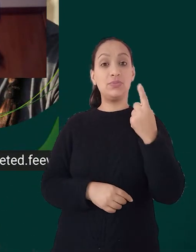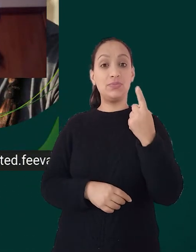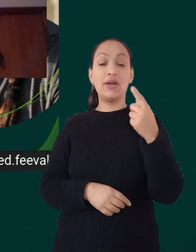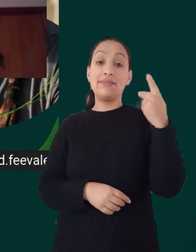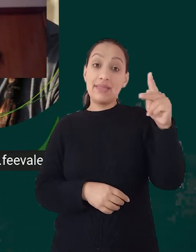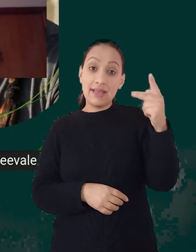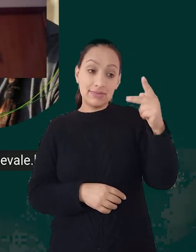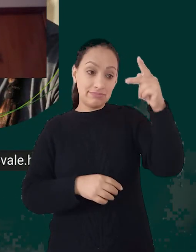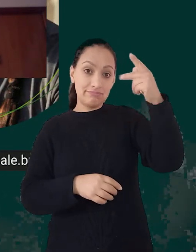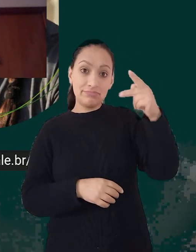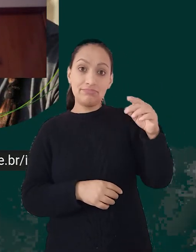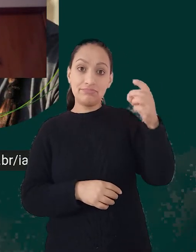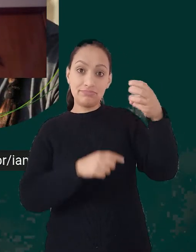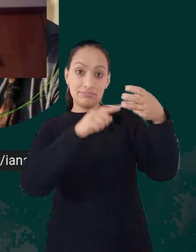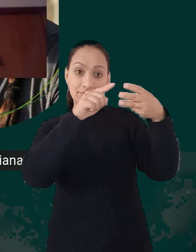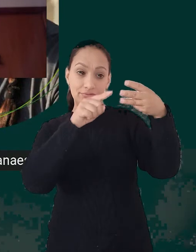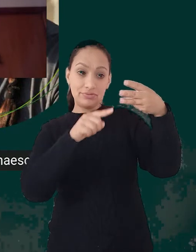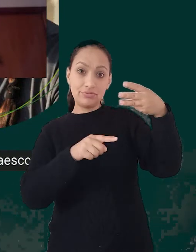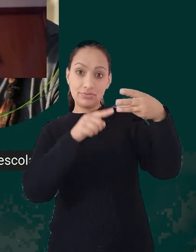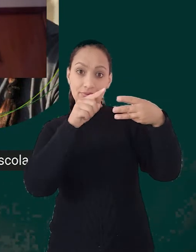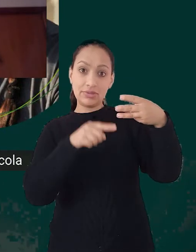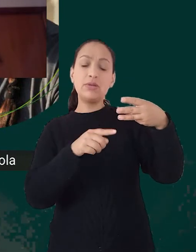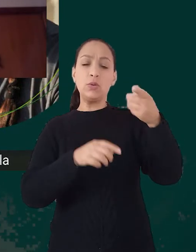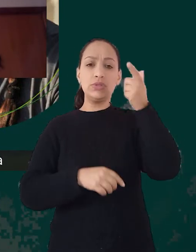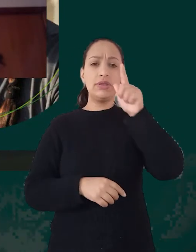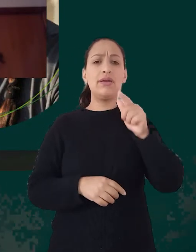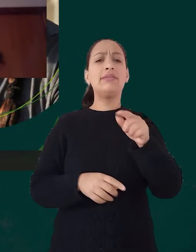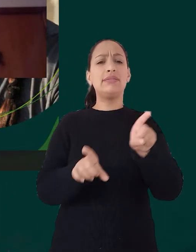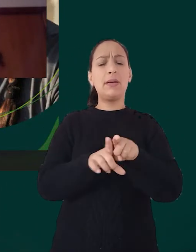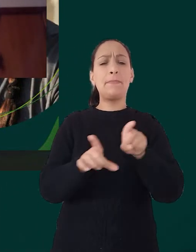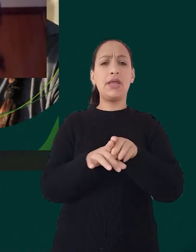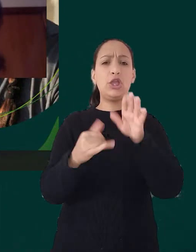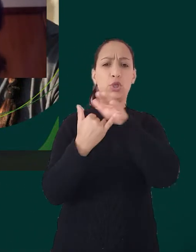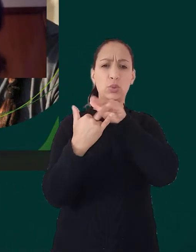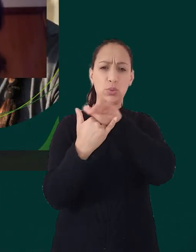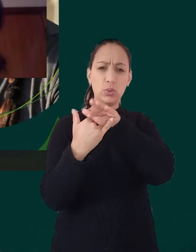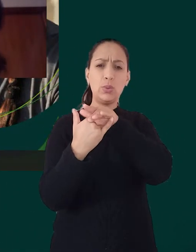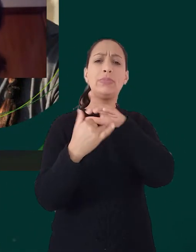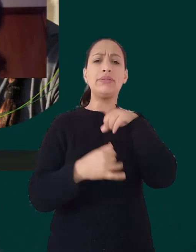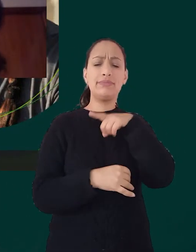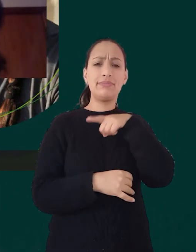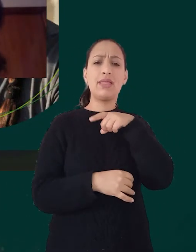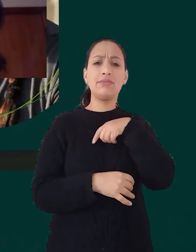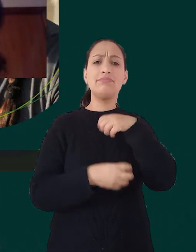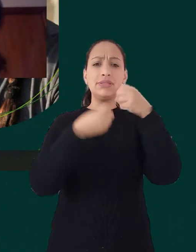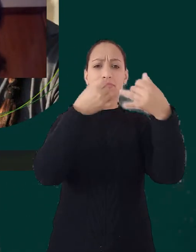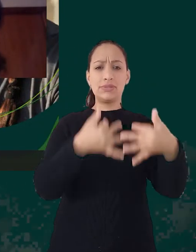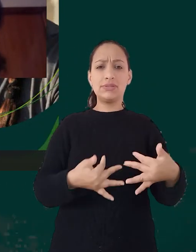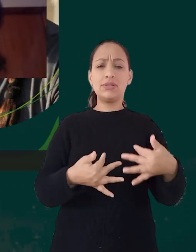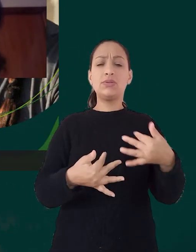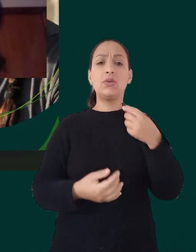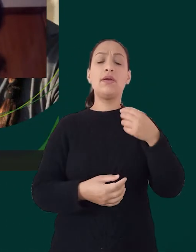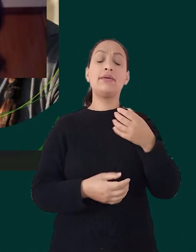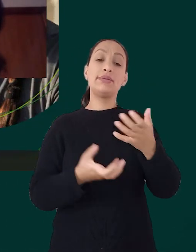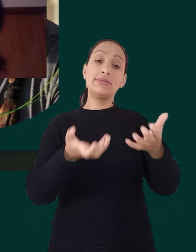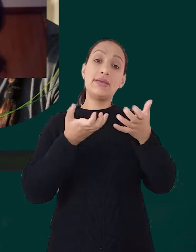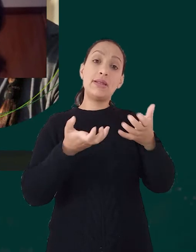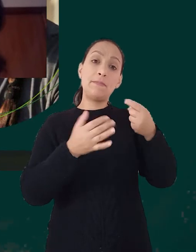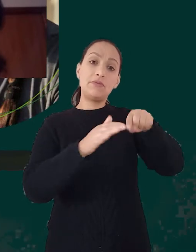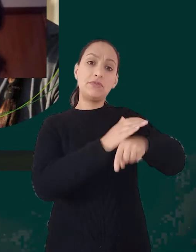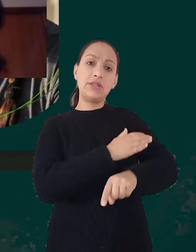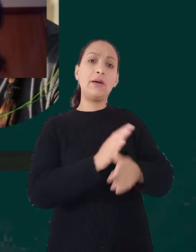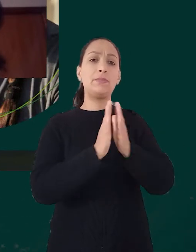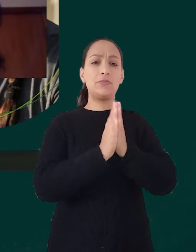consegue já, através de muitos tutoriais do YouTube, tu consegue iniciando. E caso tu queira te aprofundar, por